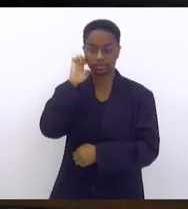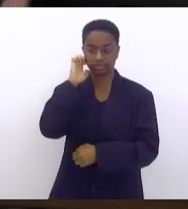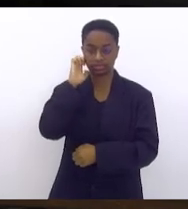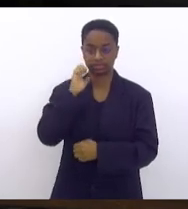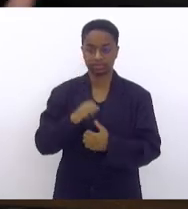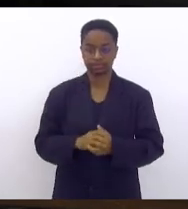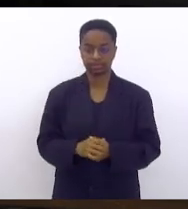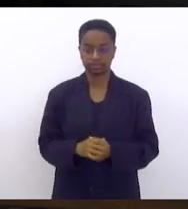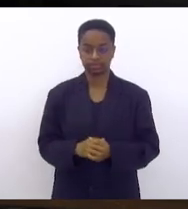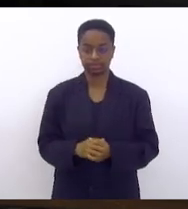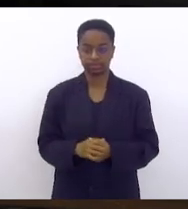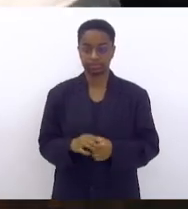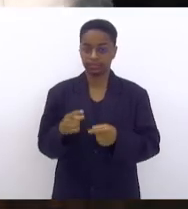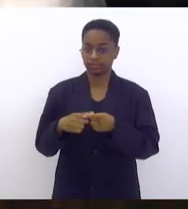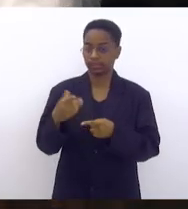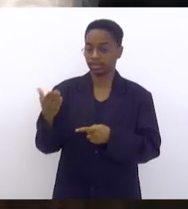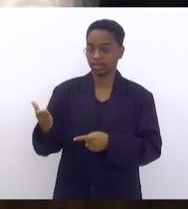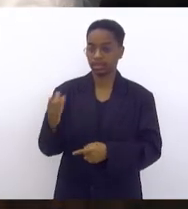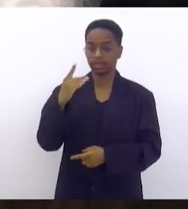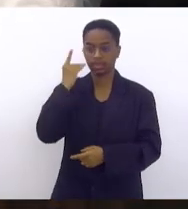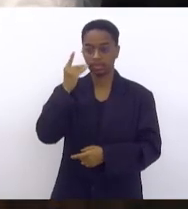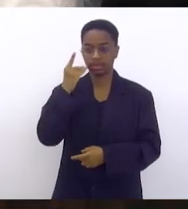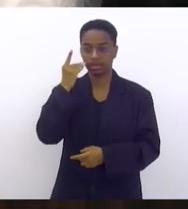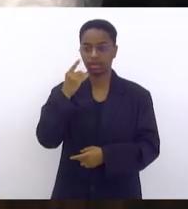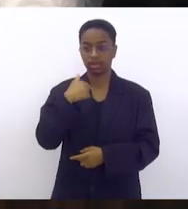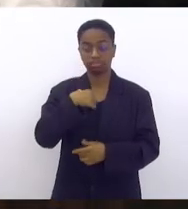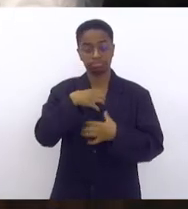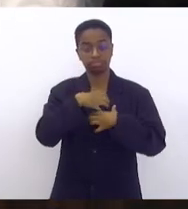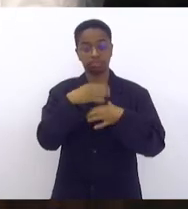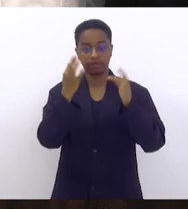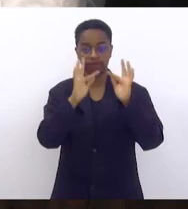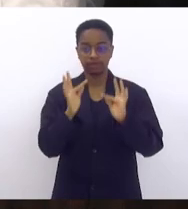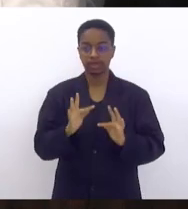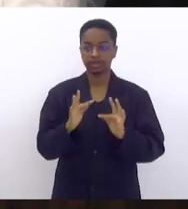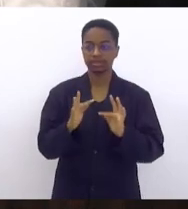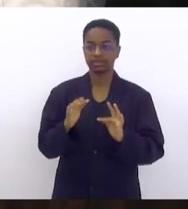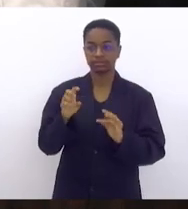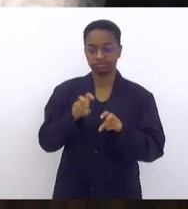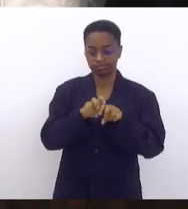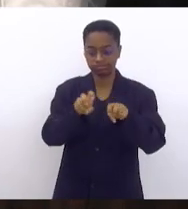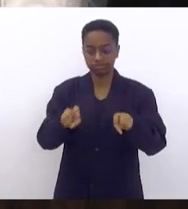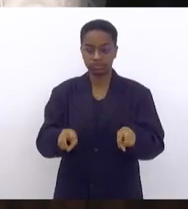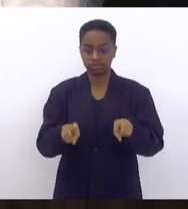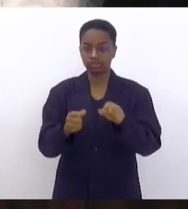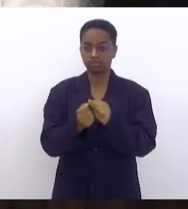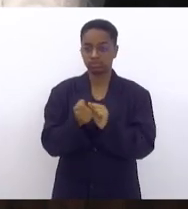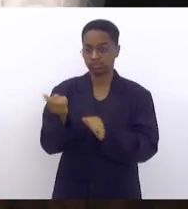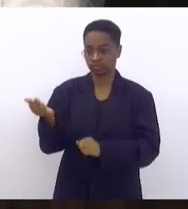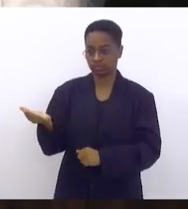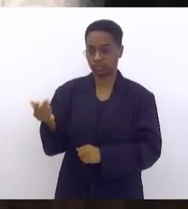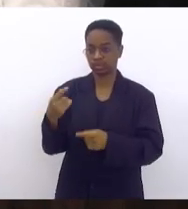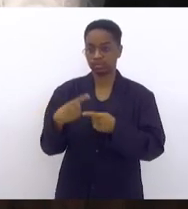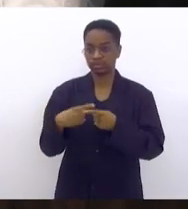que é uma deputada, como eu disse aqui, estou muito feliz de estar aqui compartilhando a mesa com ela, né, que eu sei que é uma pessoa também de